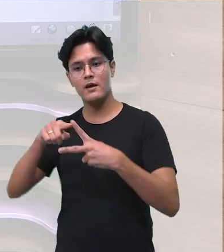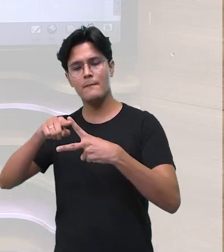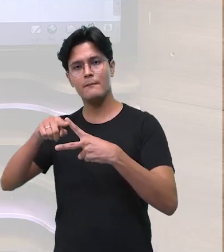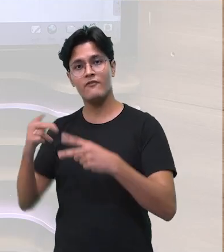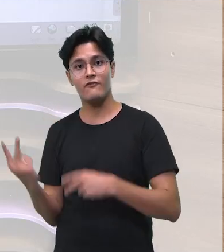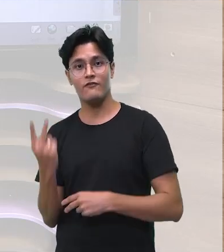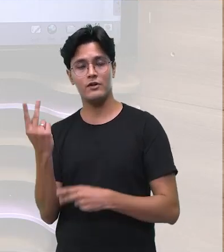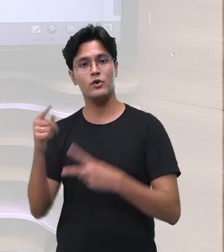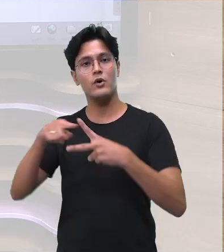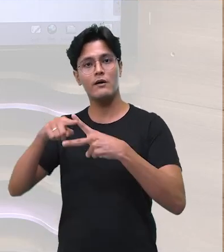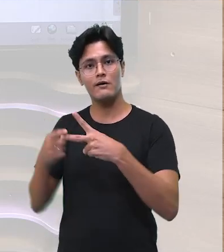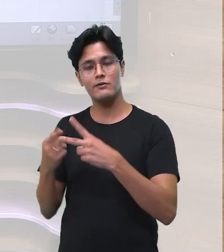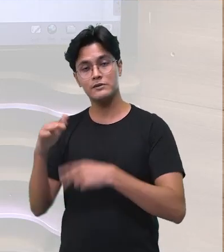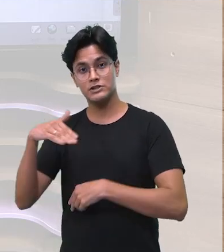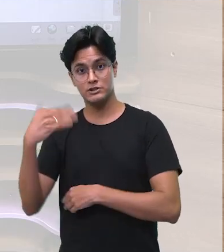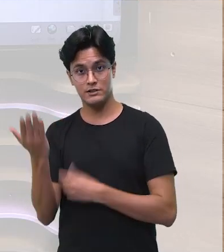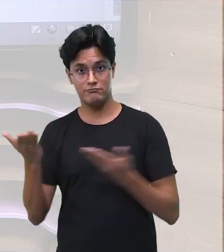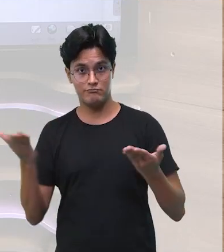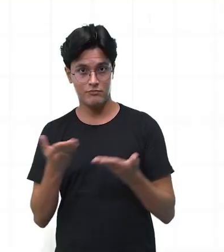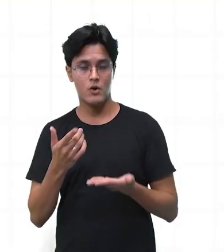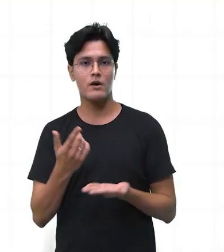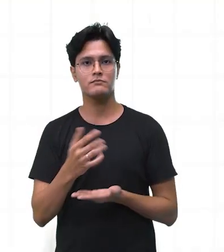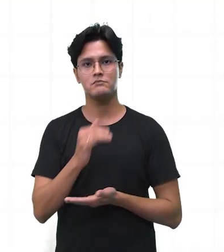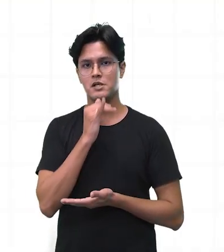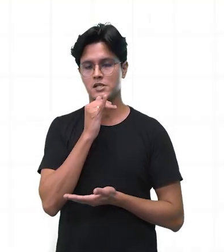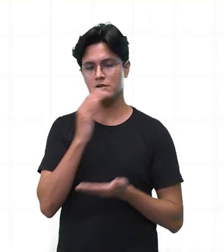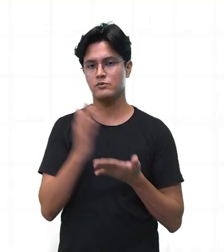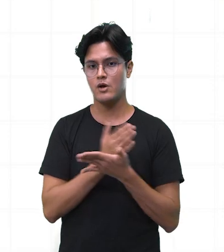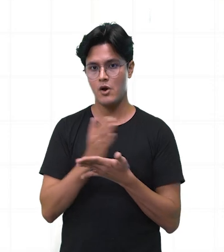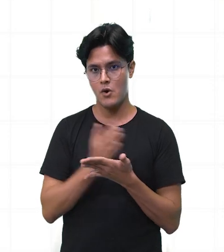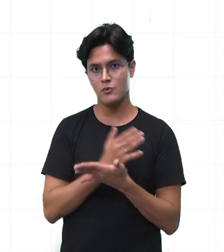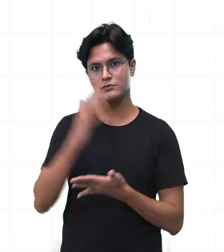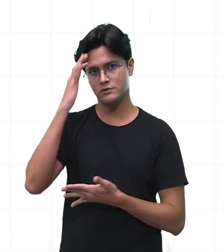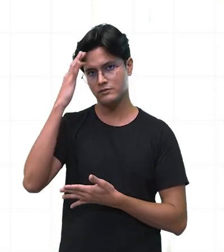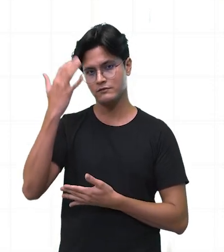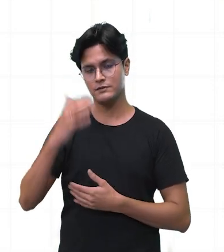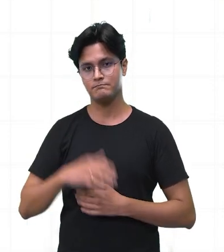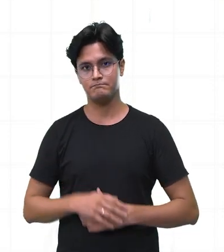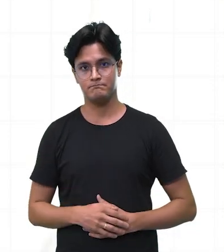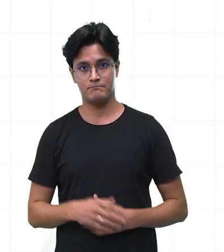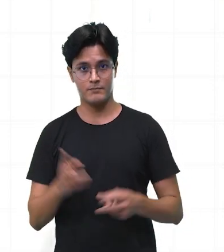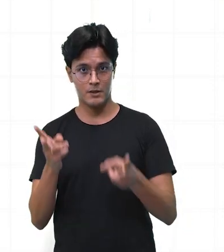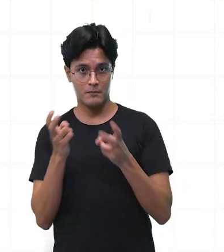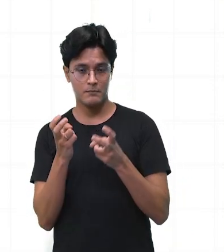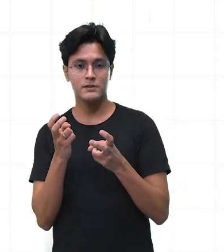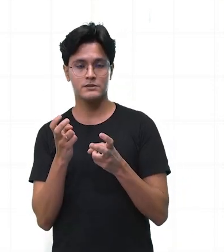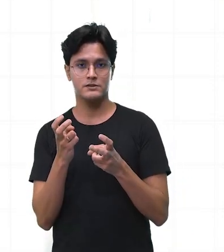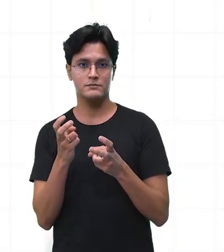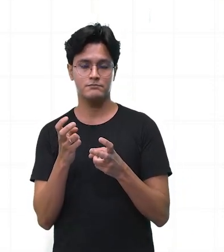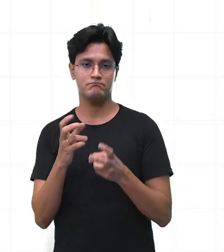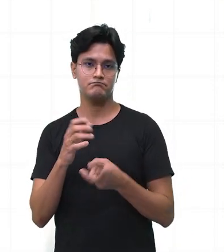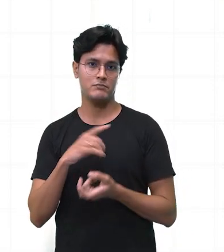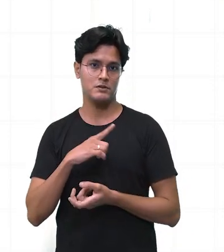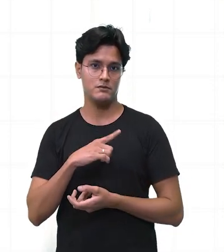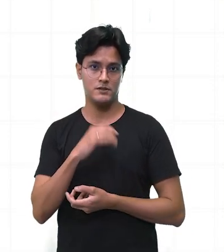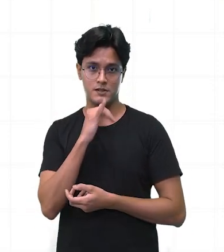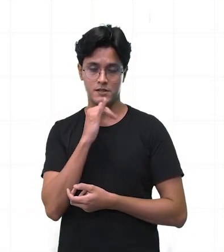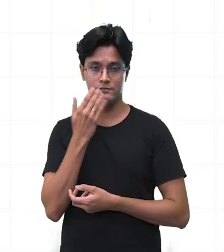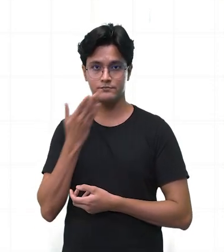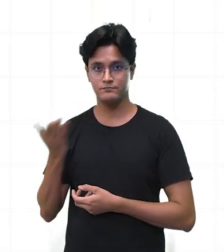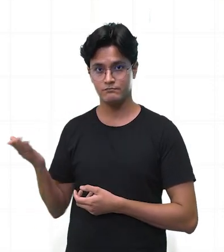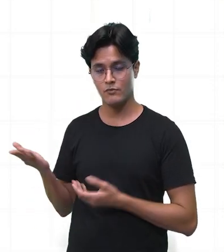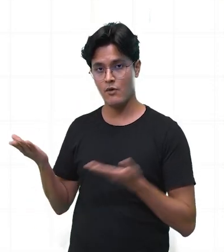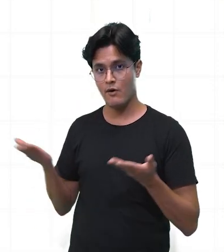Vamos, então, fazer alguns exemplos? Vamos voltar à nossa cartela. Observem aí, ó, que passou, né, esse exemplo, e agora nós